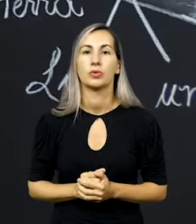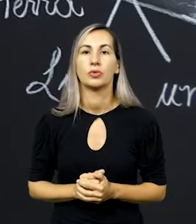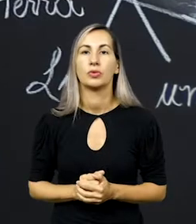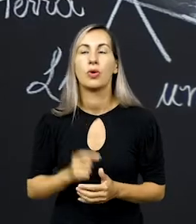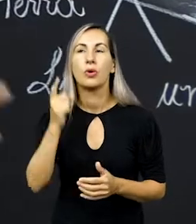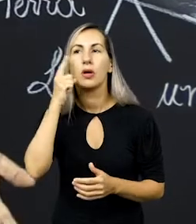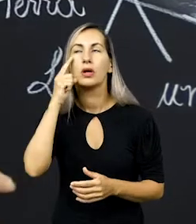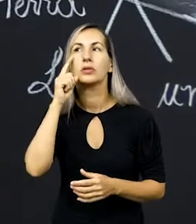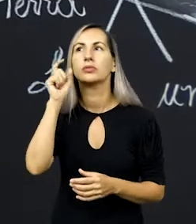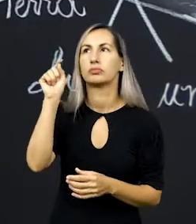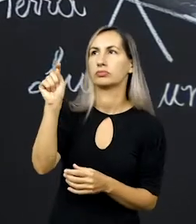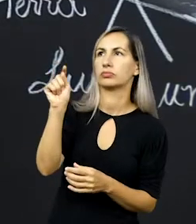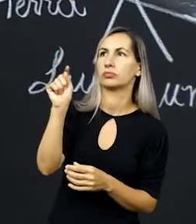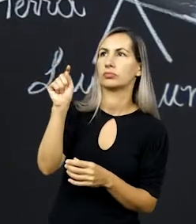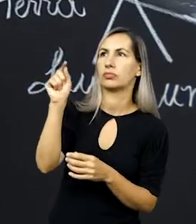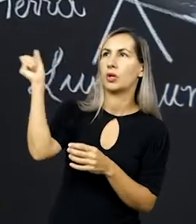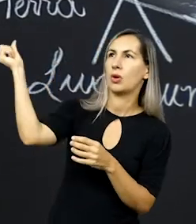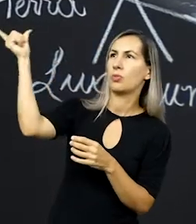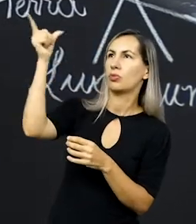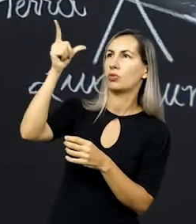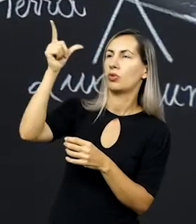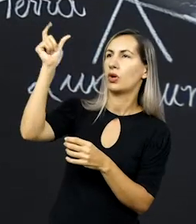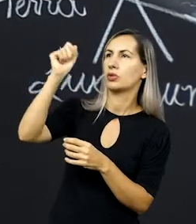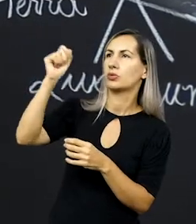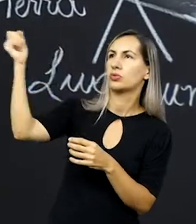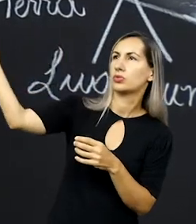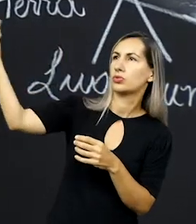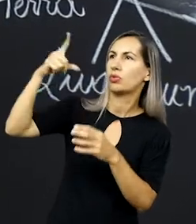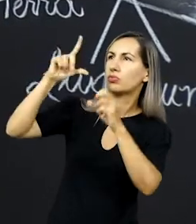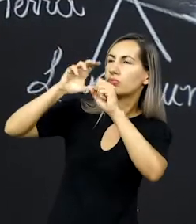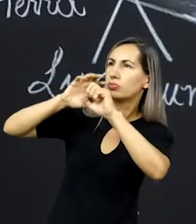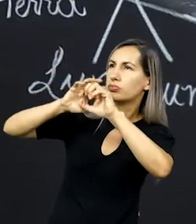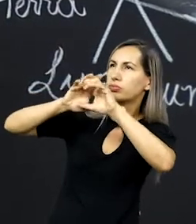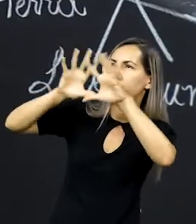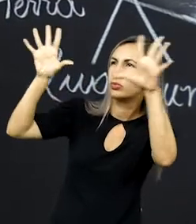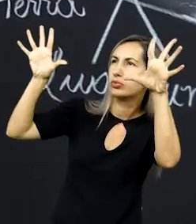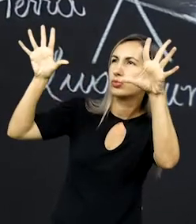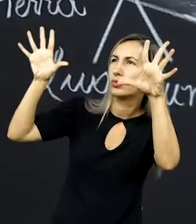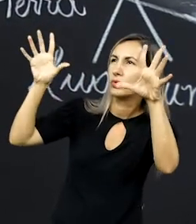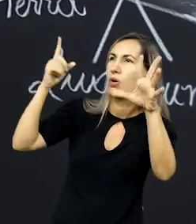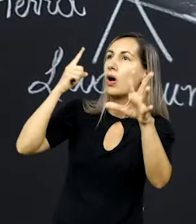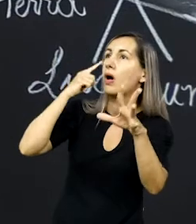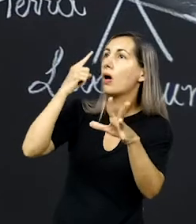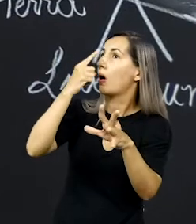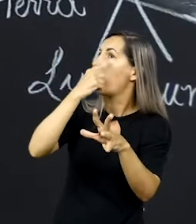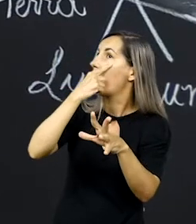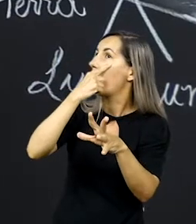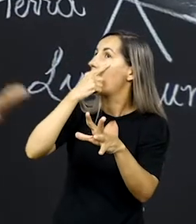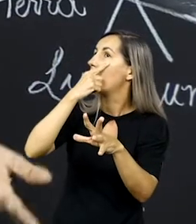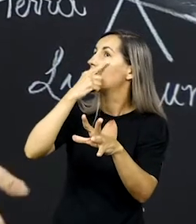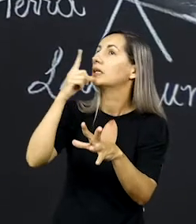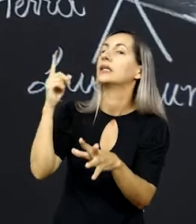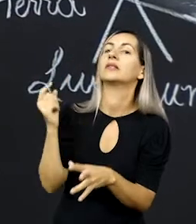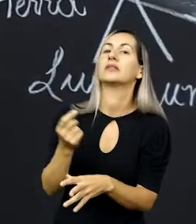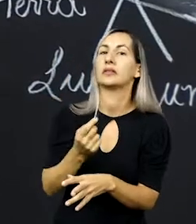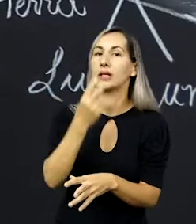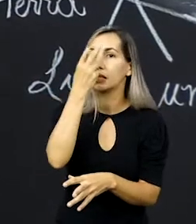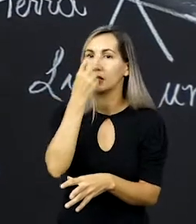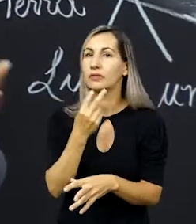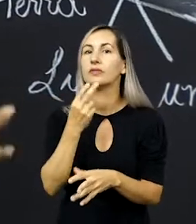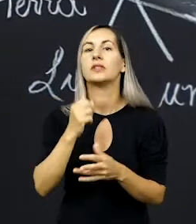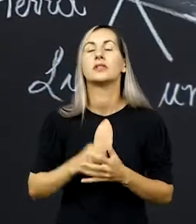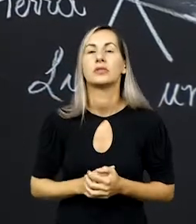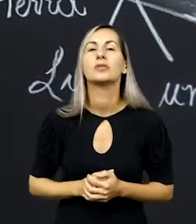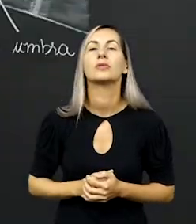realmente observando, a gente não deve olhar para o Sol, né? Os raios UV eles podem queimar células da nossa retina, levando então a